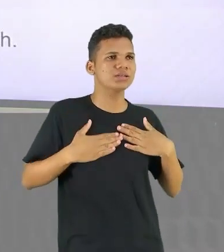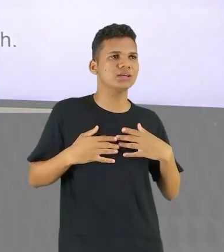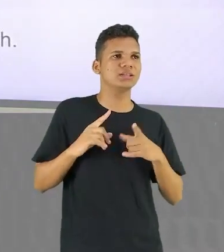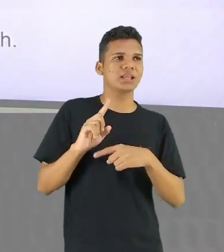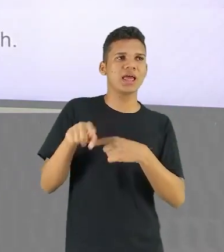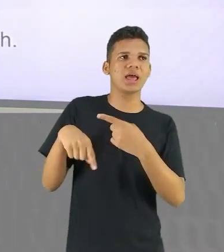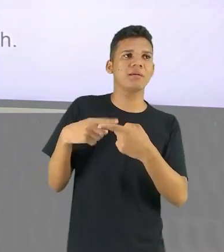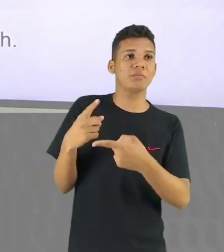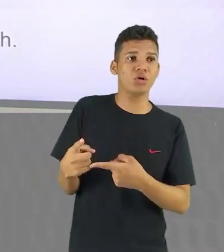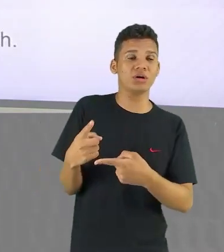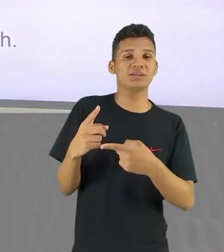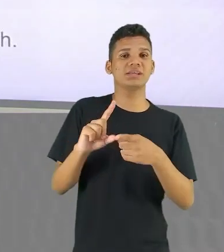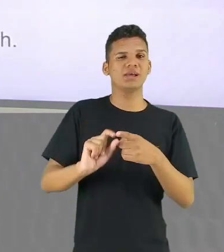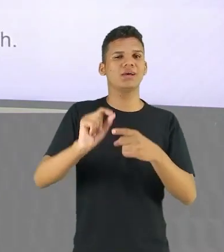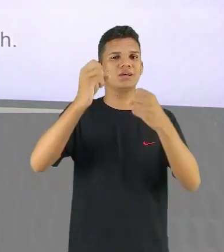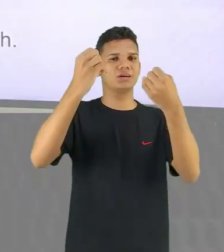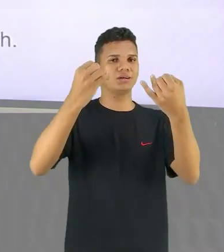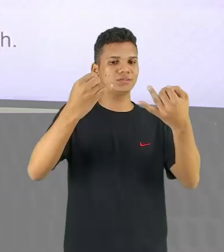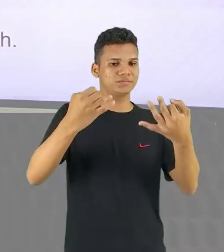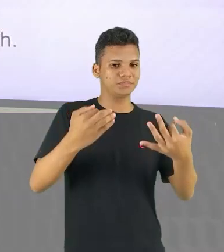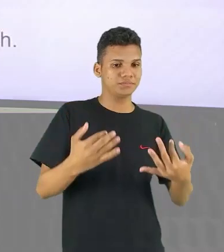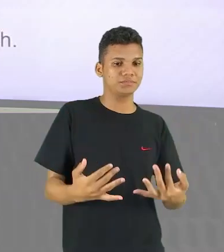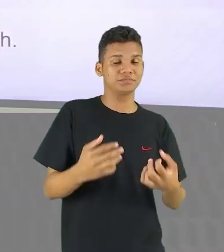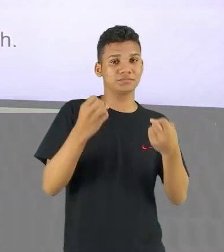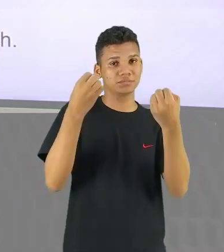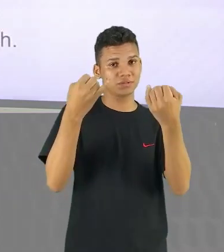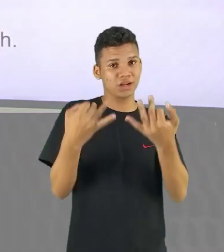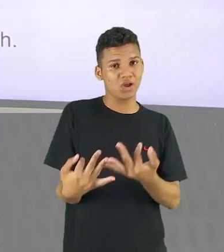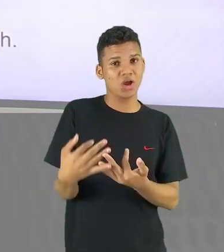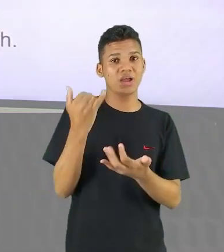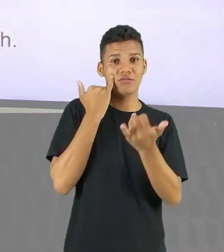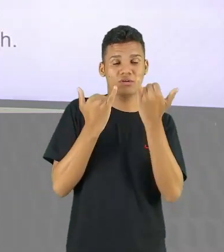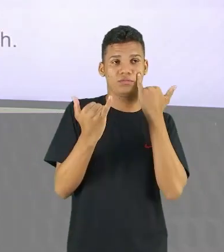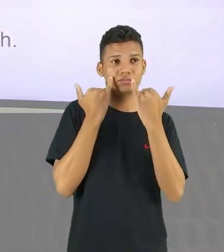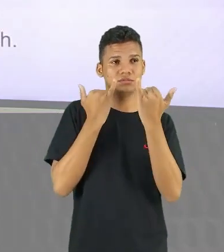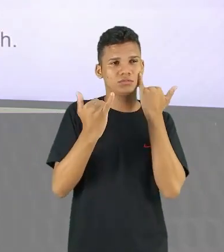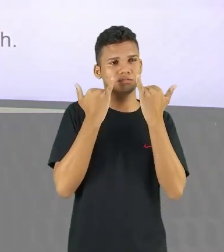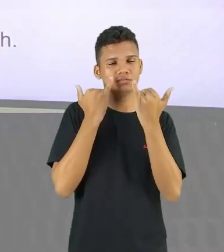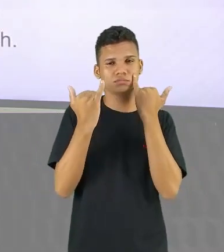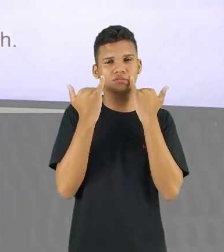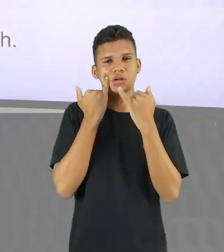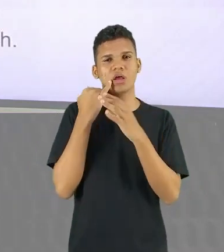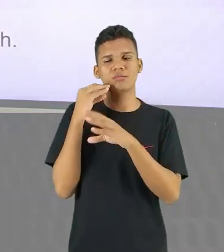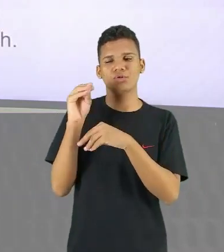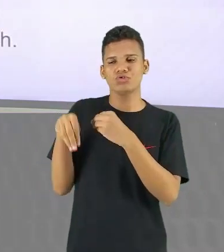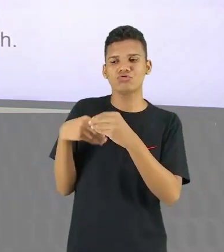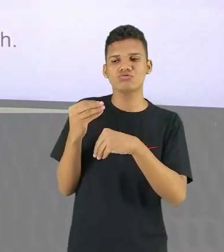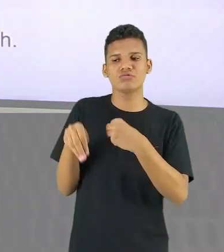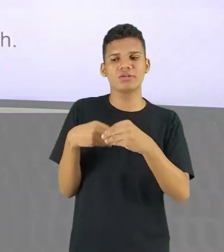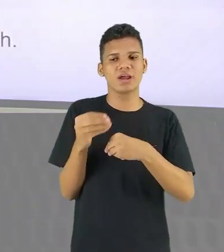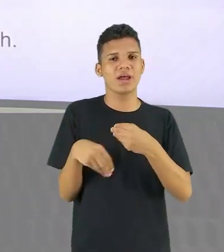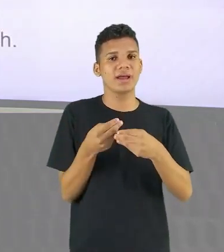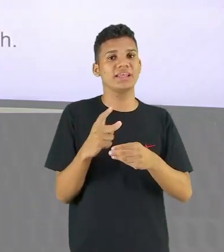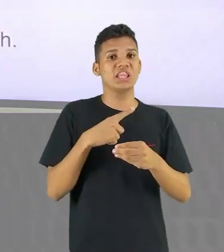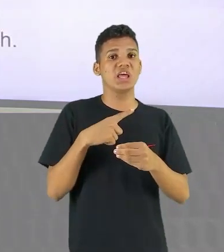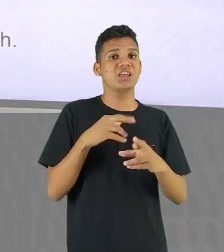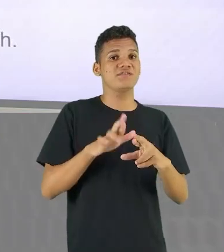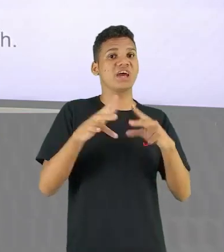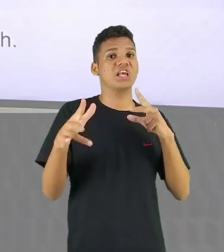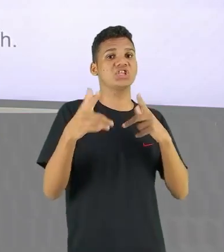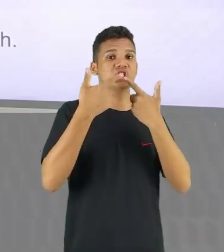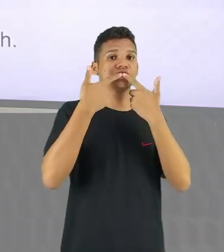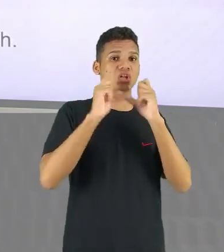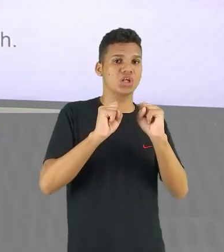retira, e aí ele vai fazendo essa associação. Mistura, permita que diferentes